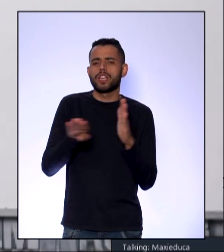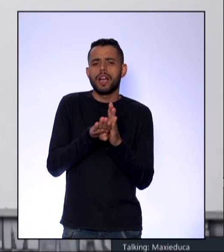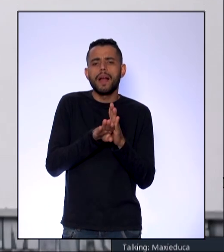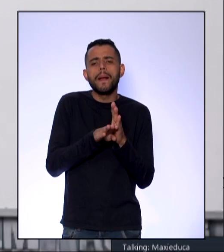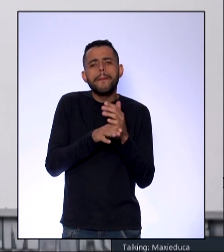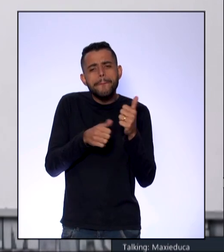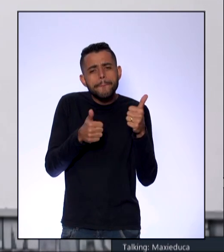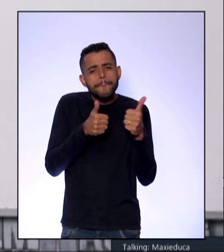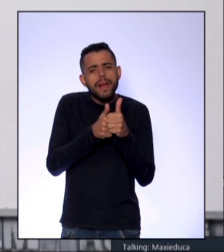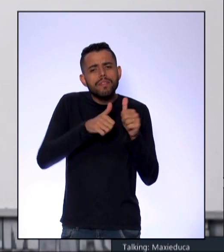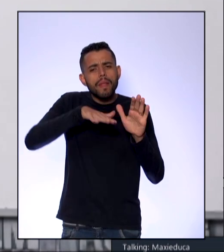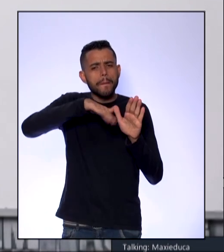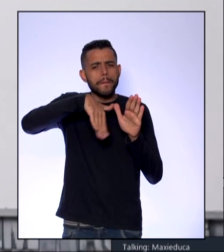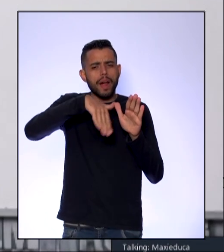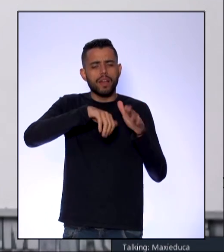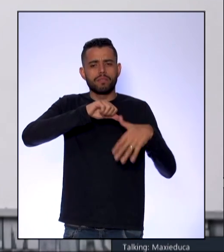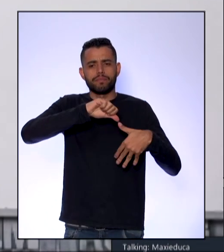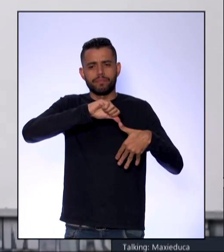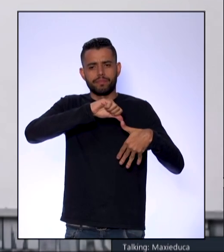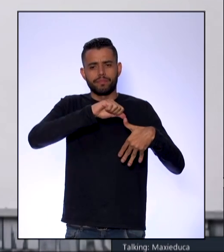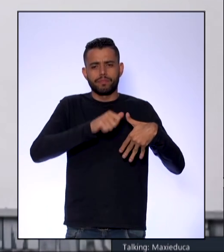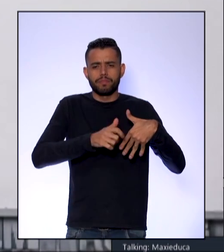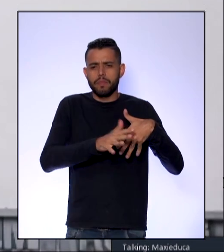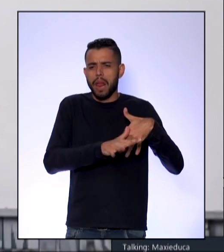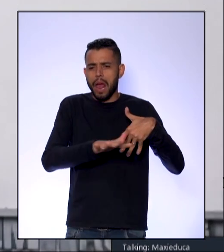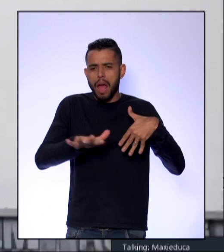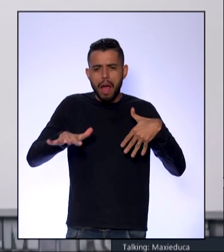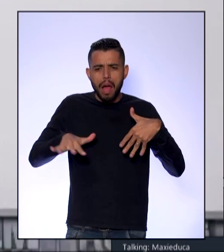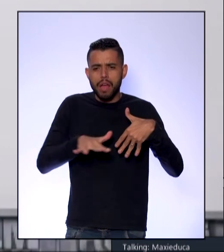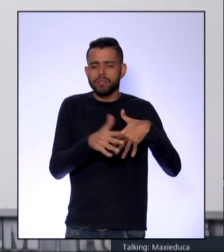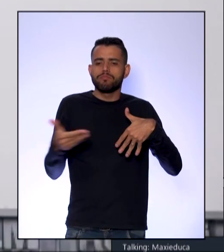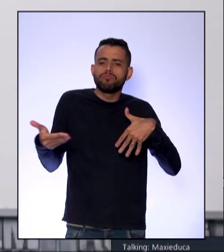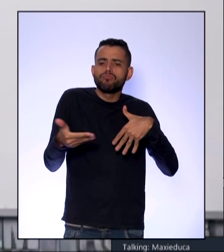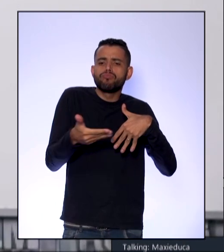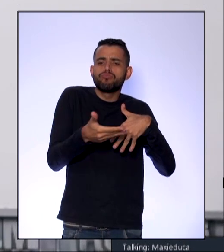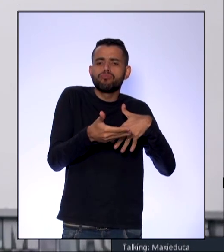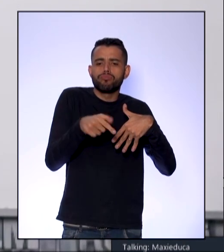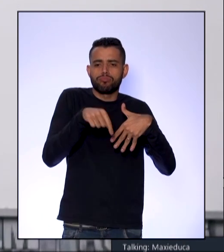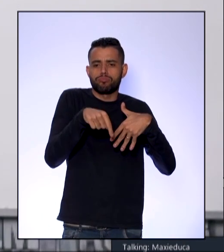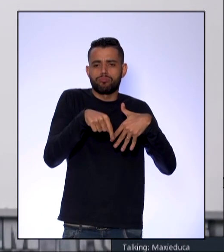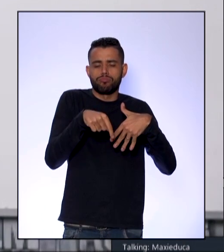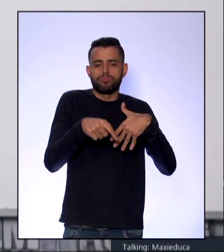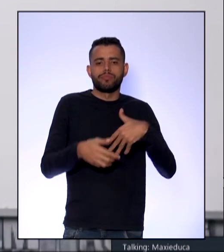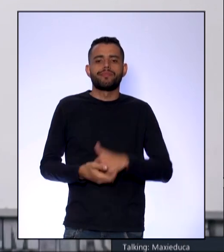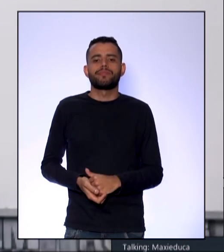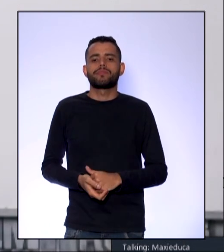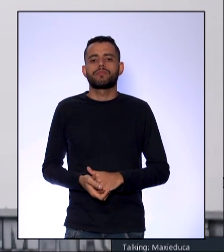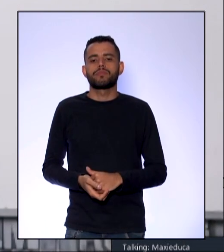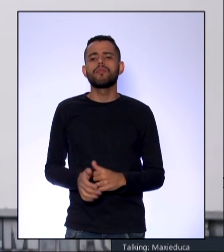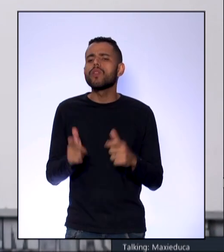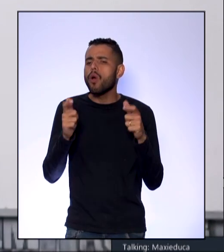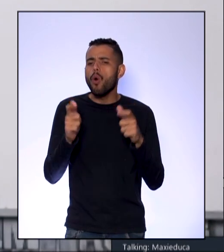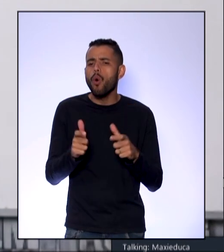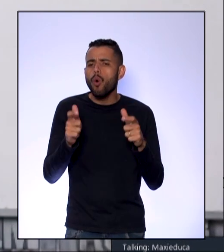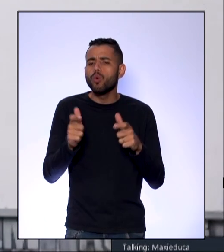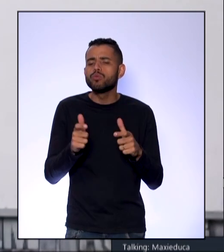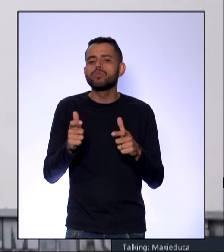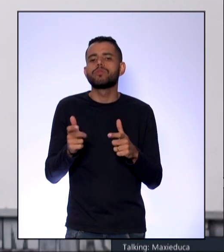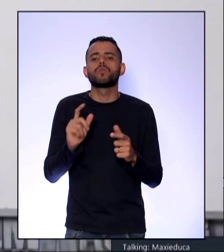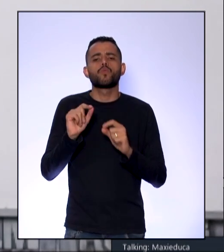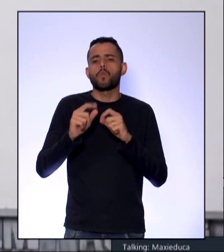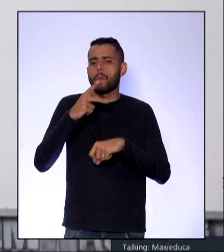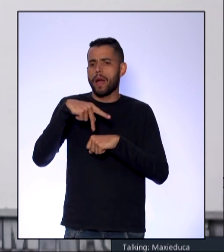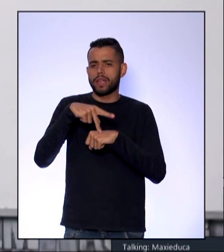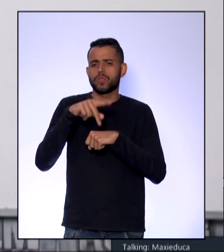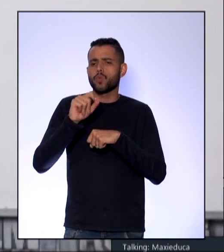da América do Sul. Ah, tá, beleza, mas chegando onde? Teoricamente, nos seguintes países.